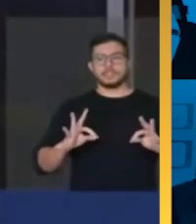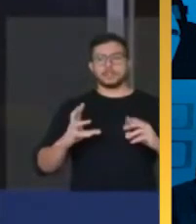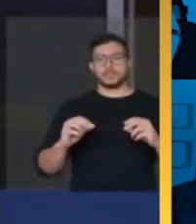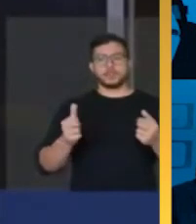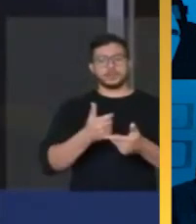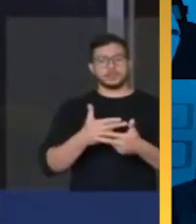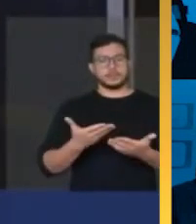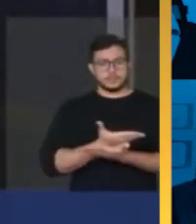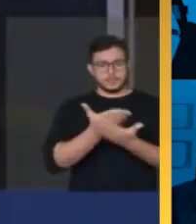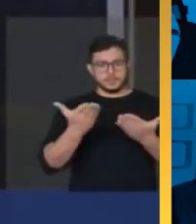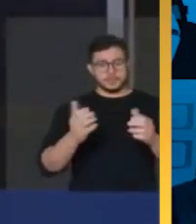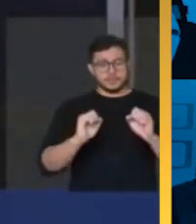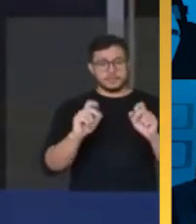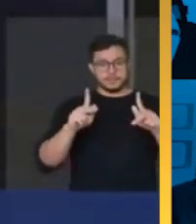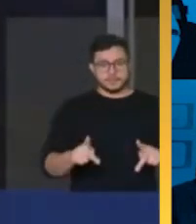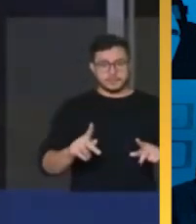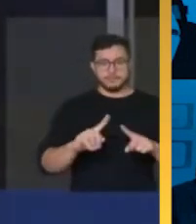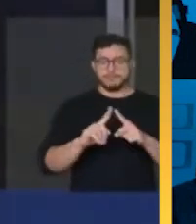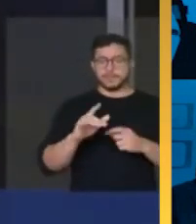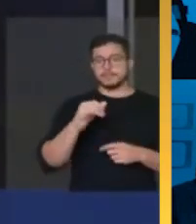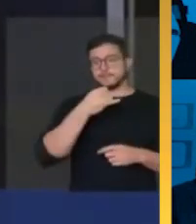amigo aposentado e pensionista, mas